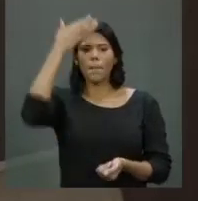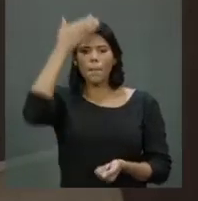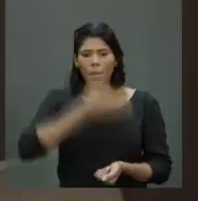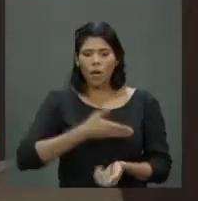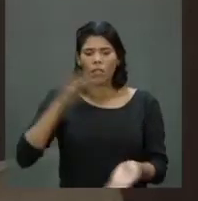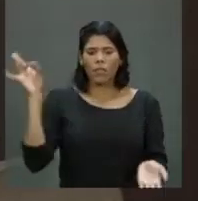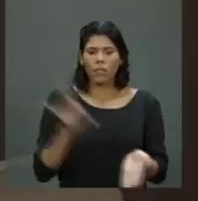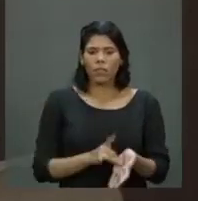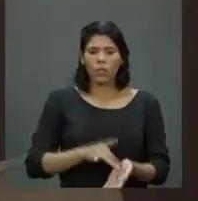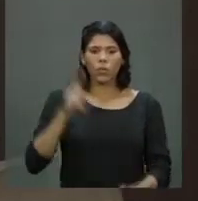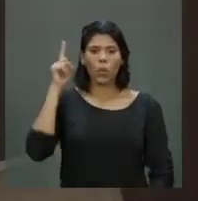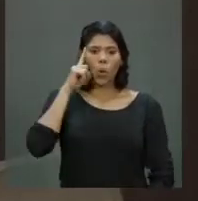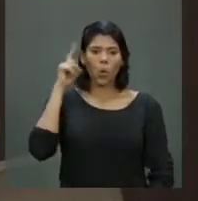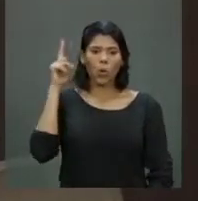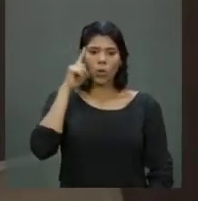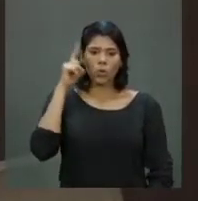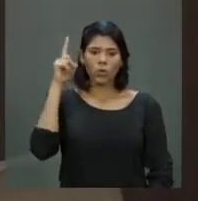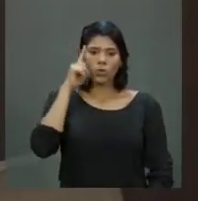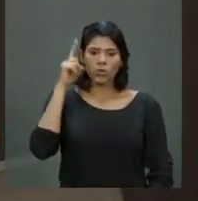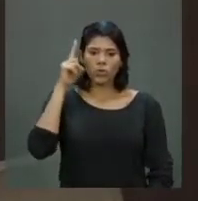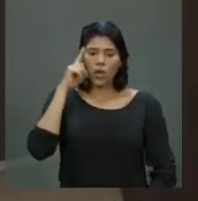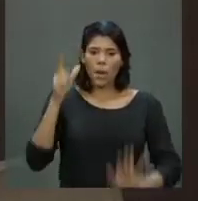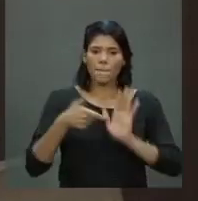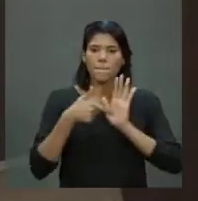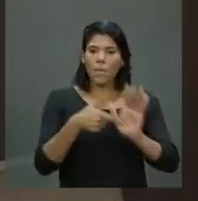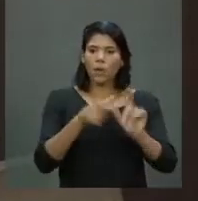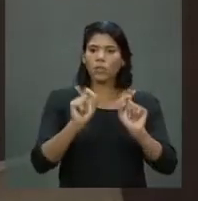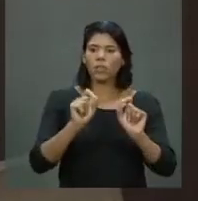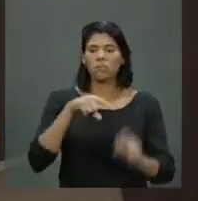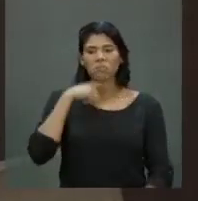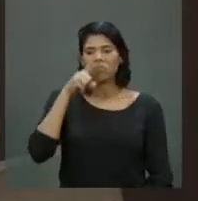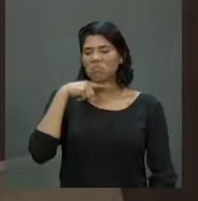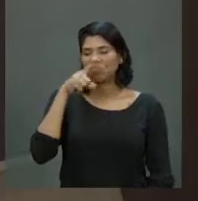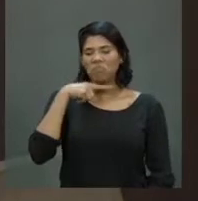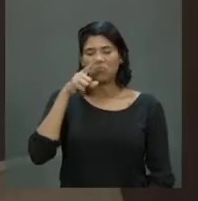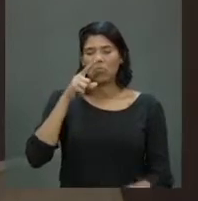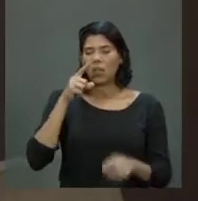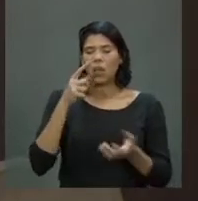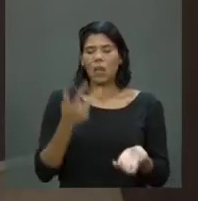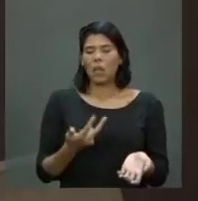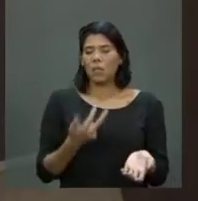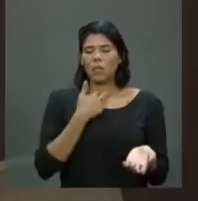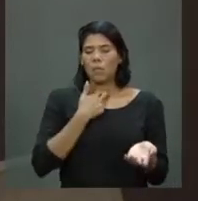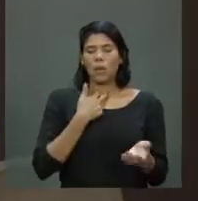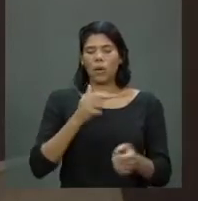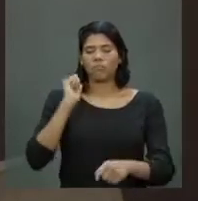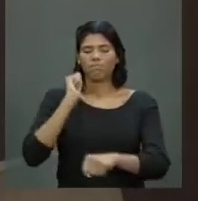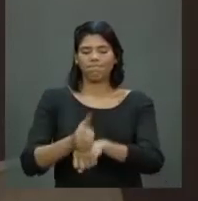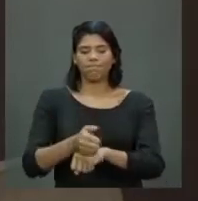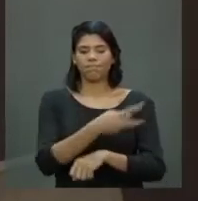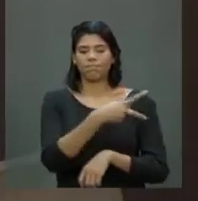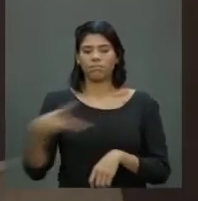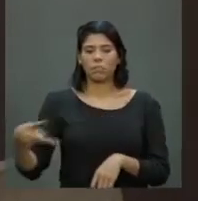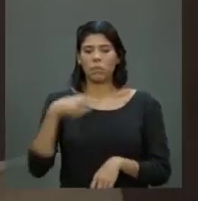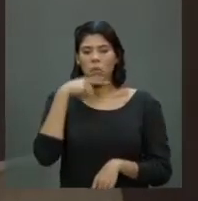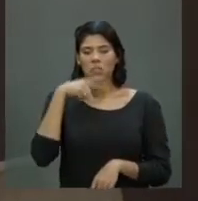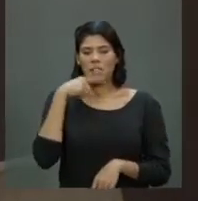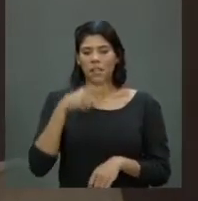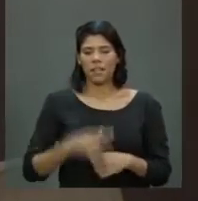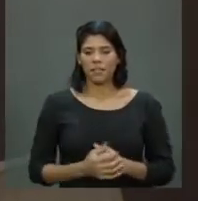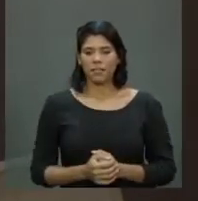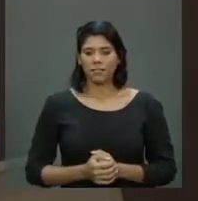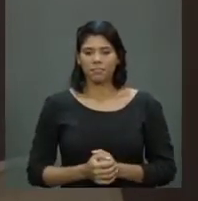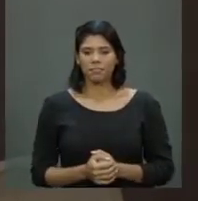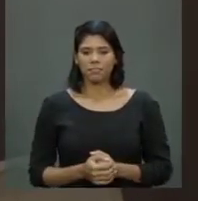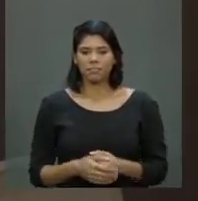os dias a sua inaptidão para ocupar o cargo que lhe foi confiado. Pelo que